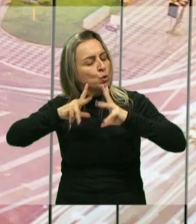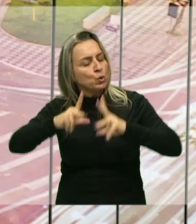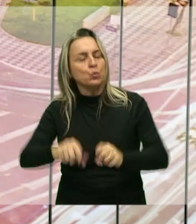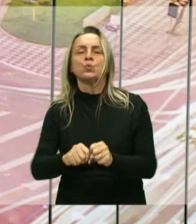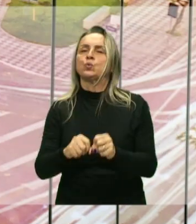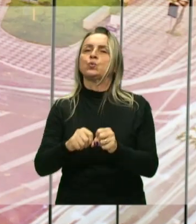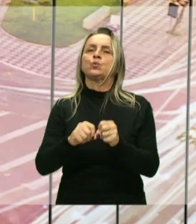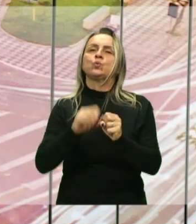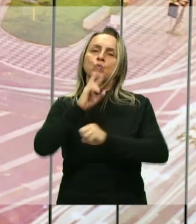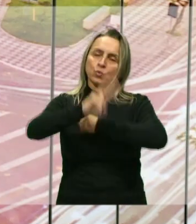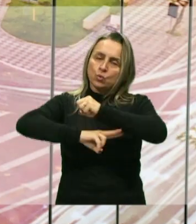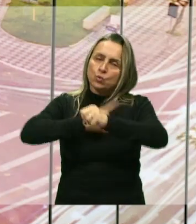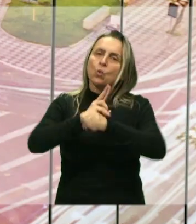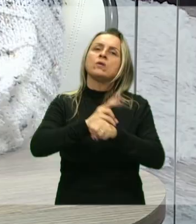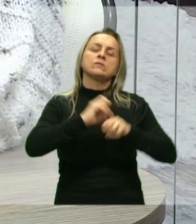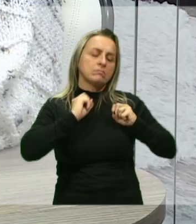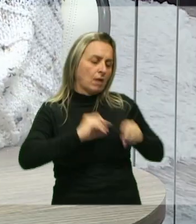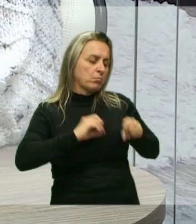esses 2 anos. Né?